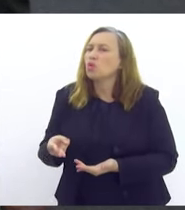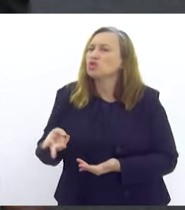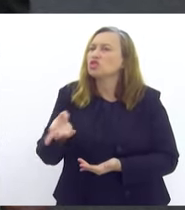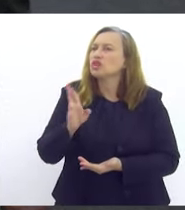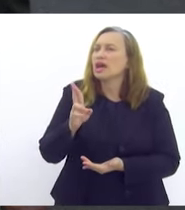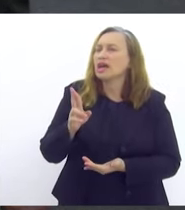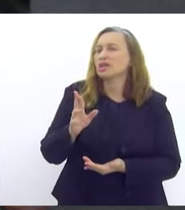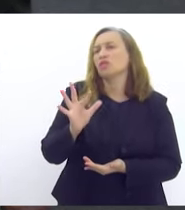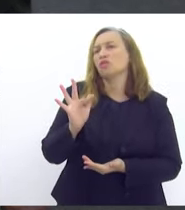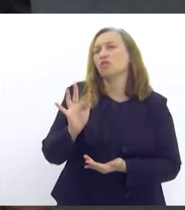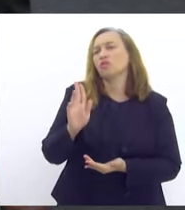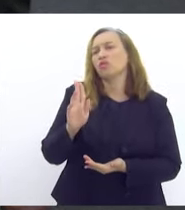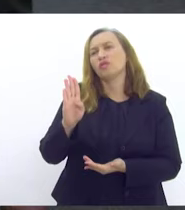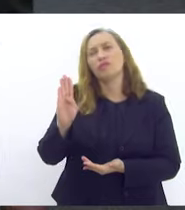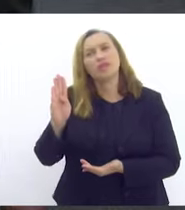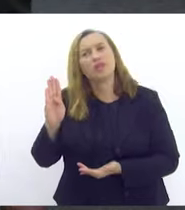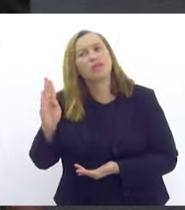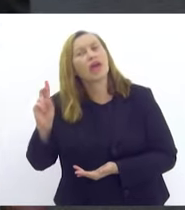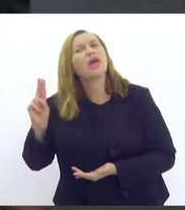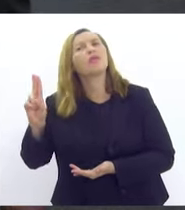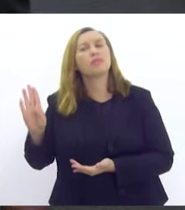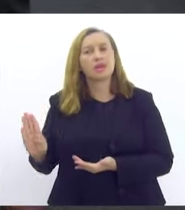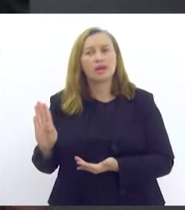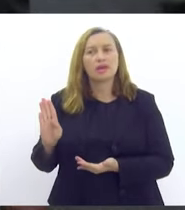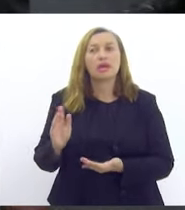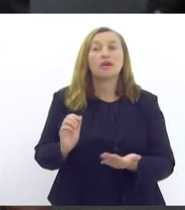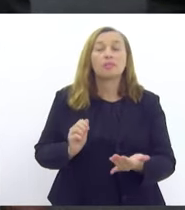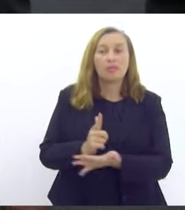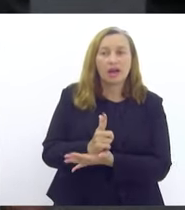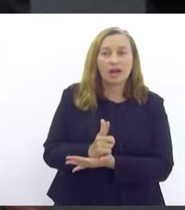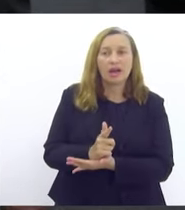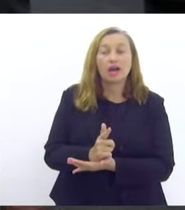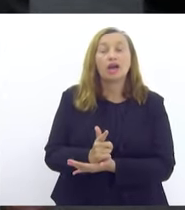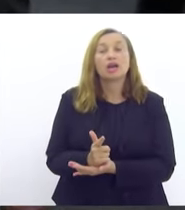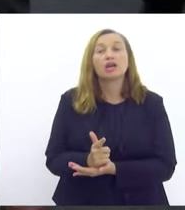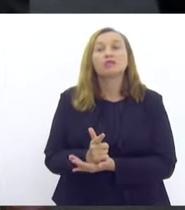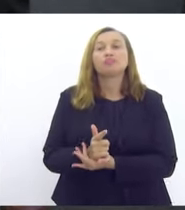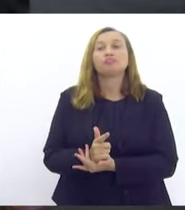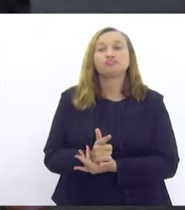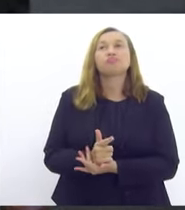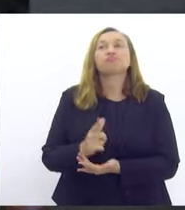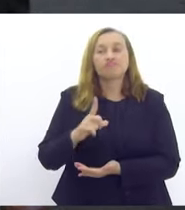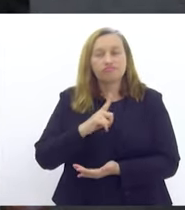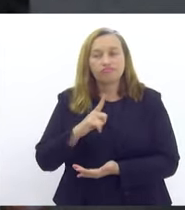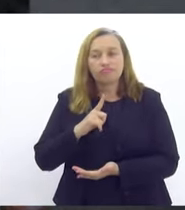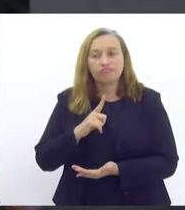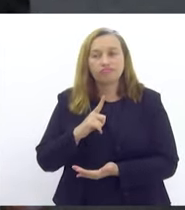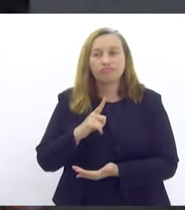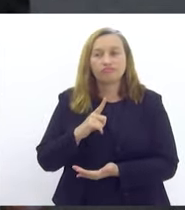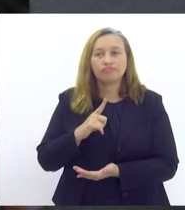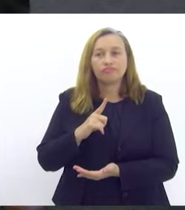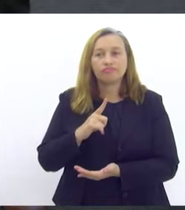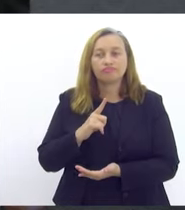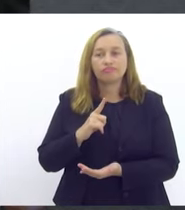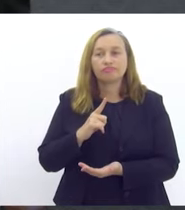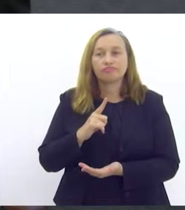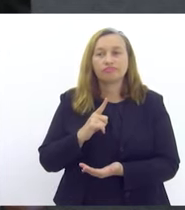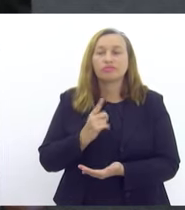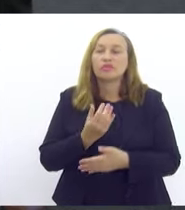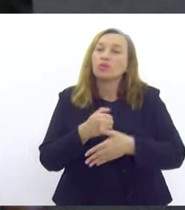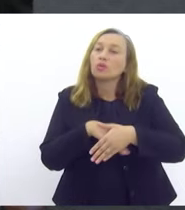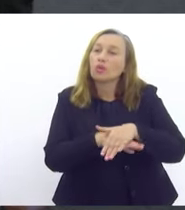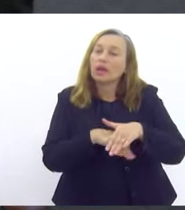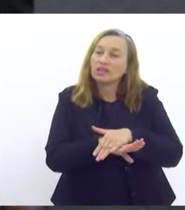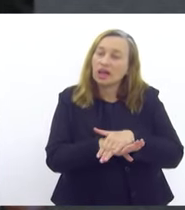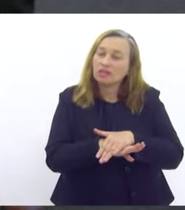reais do Fundeb. E deve pagar parte da folha. E, com isso, vai ter uma sobra ao redor de 400